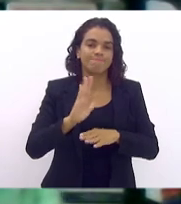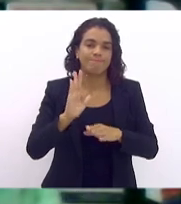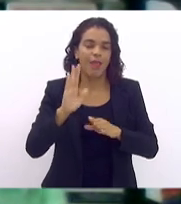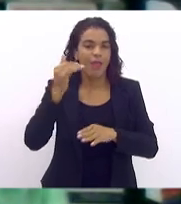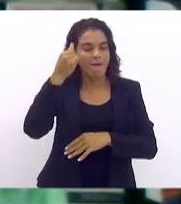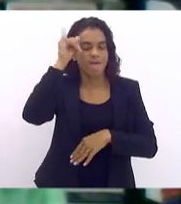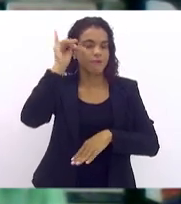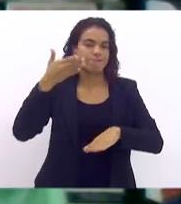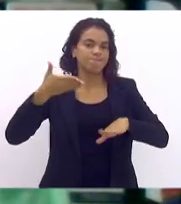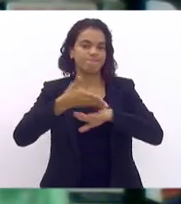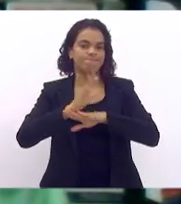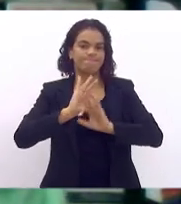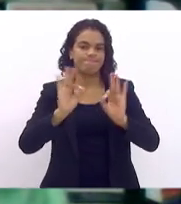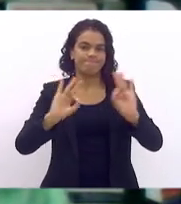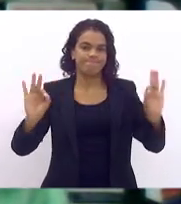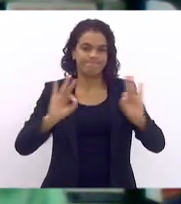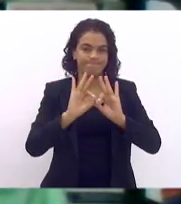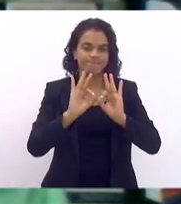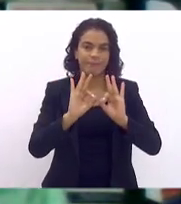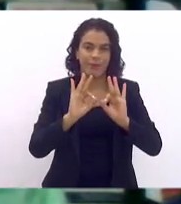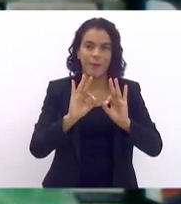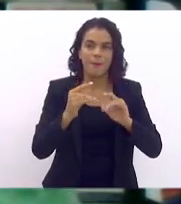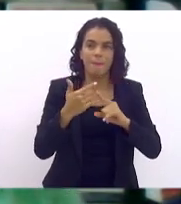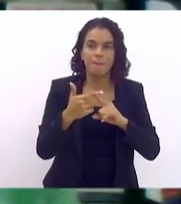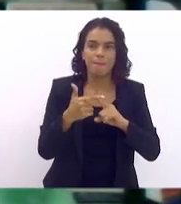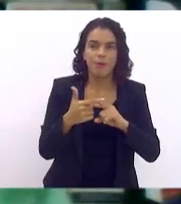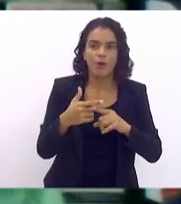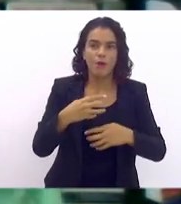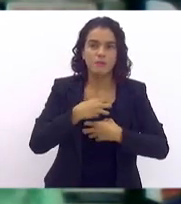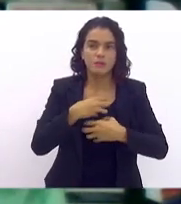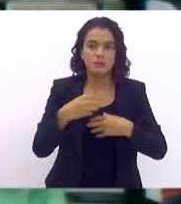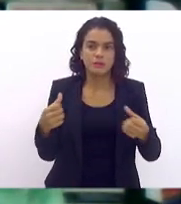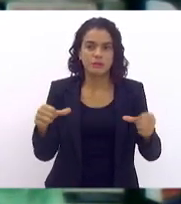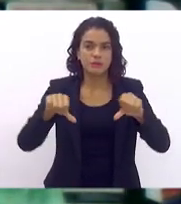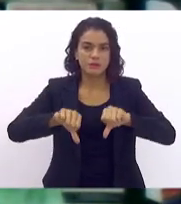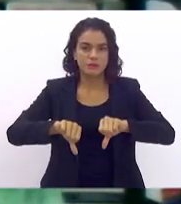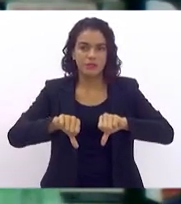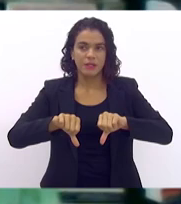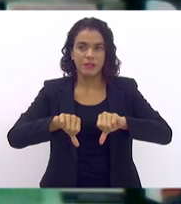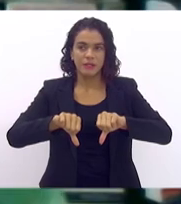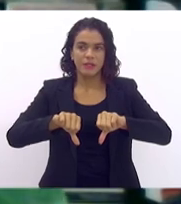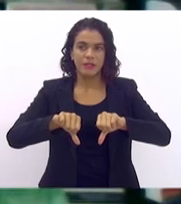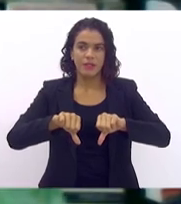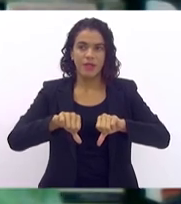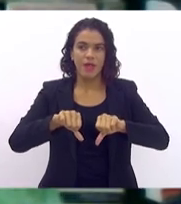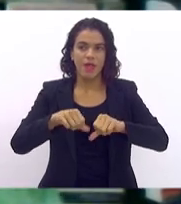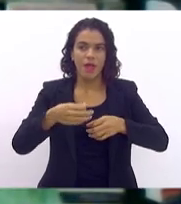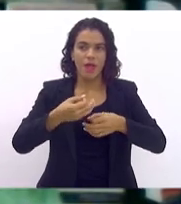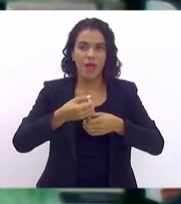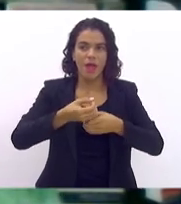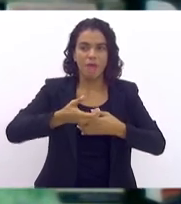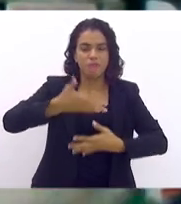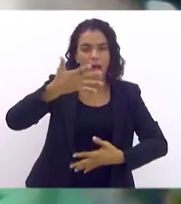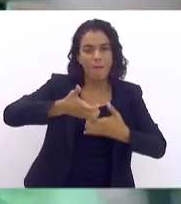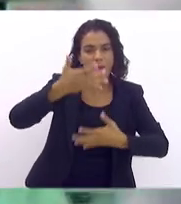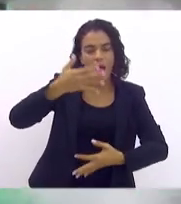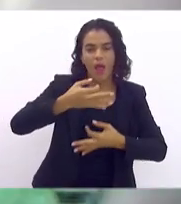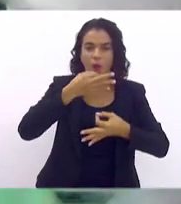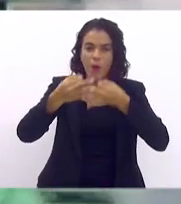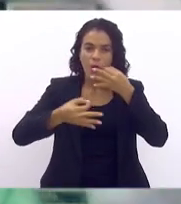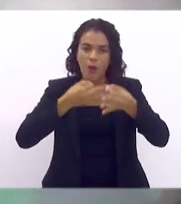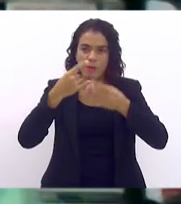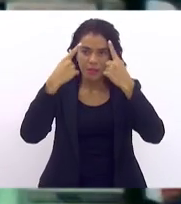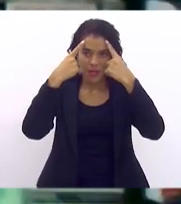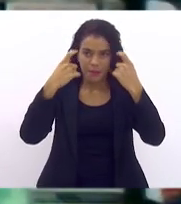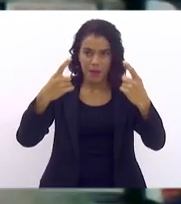mulher, porque é insalubre, porque eu me sinto pior. É muito comentário violento, às vezes eu respondo